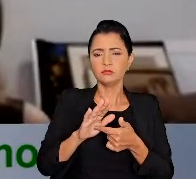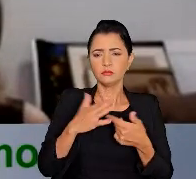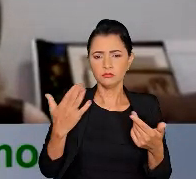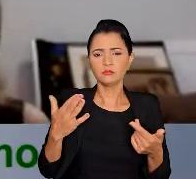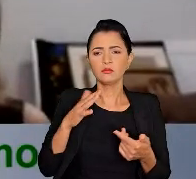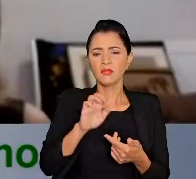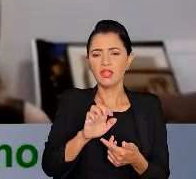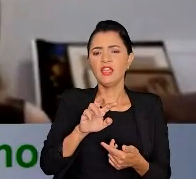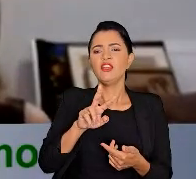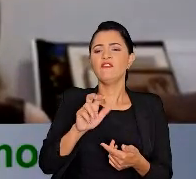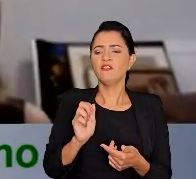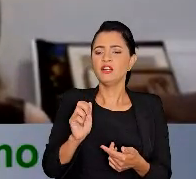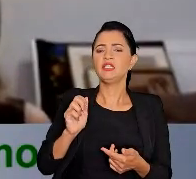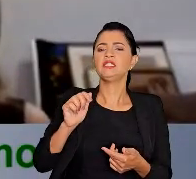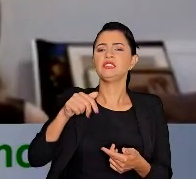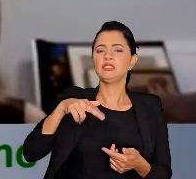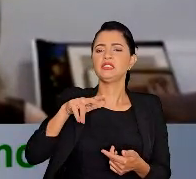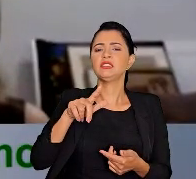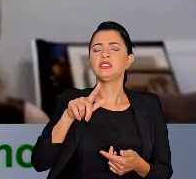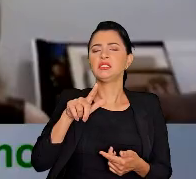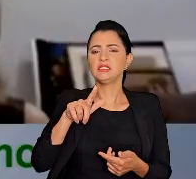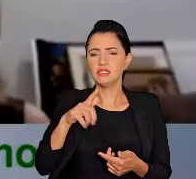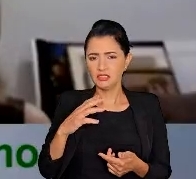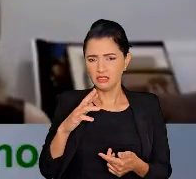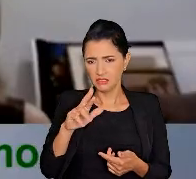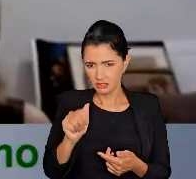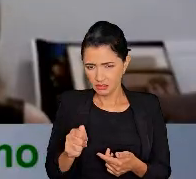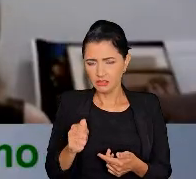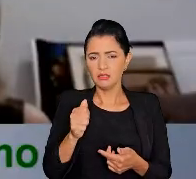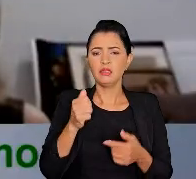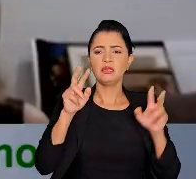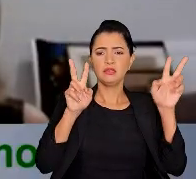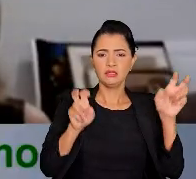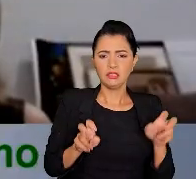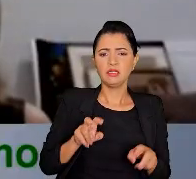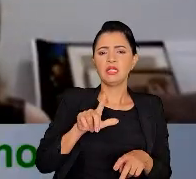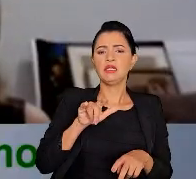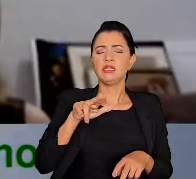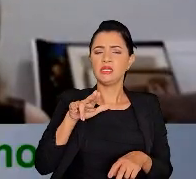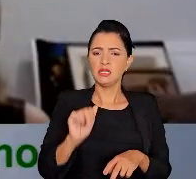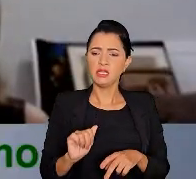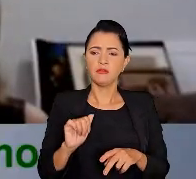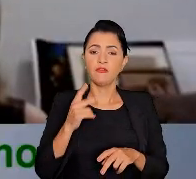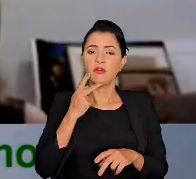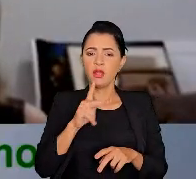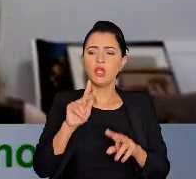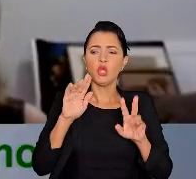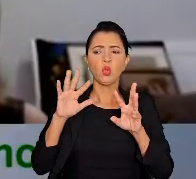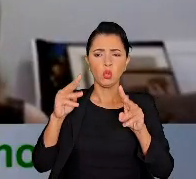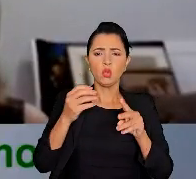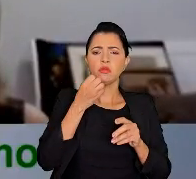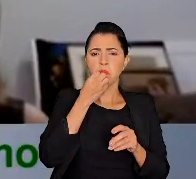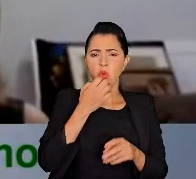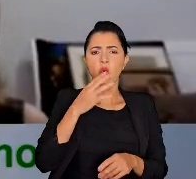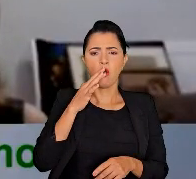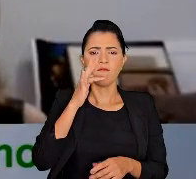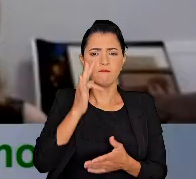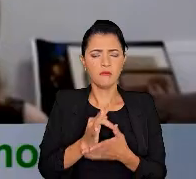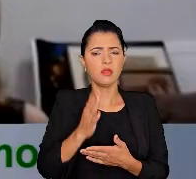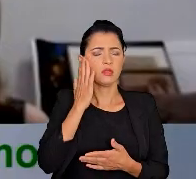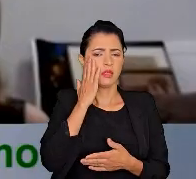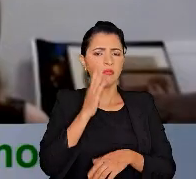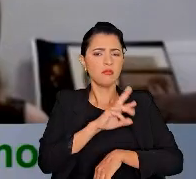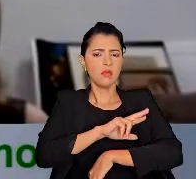Evanger, cita Lindgren Alves: todos de boa fé sabem que raça é uma